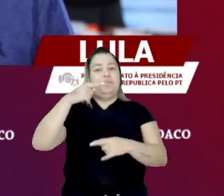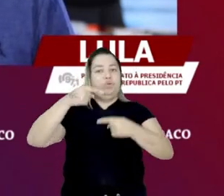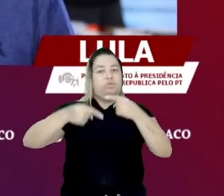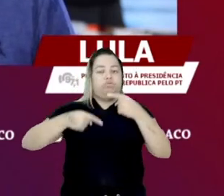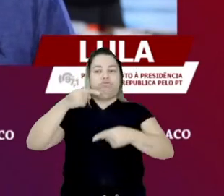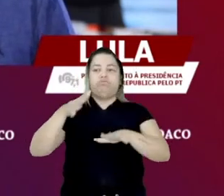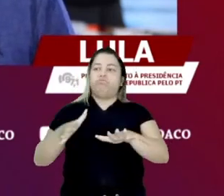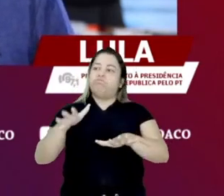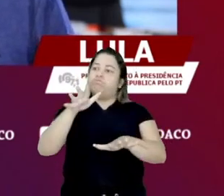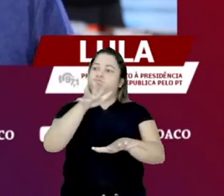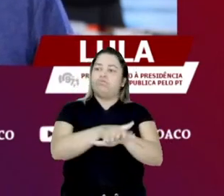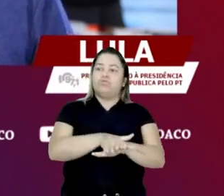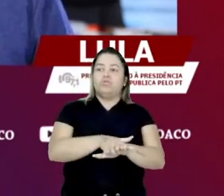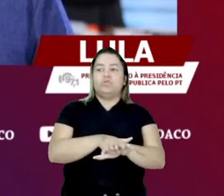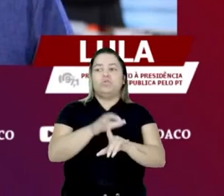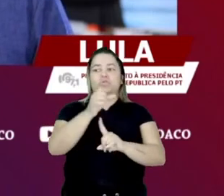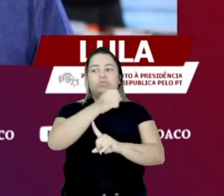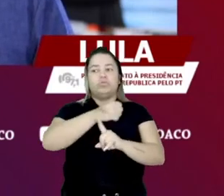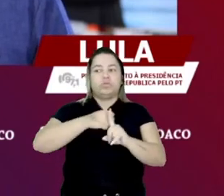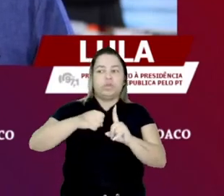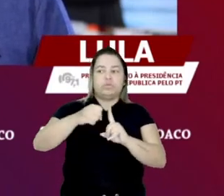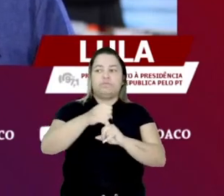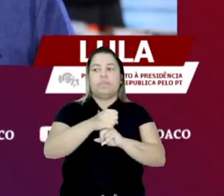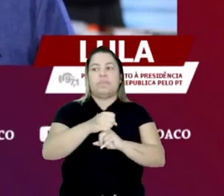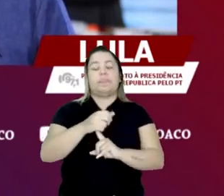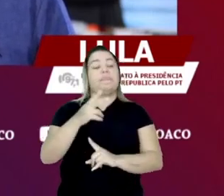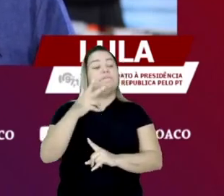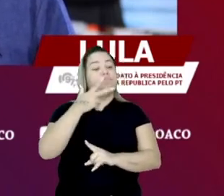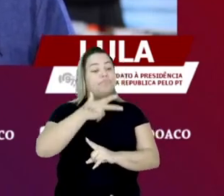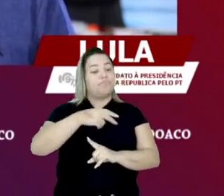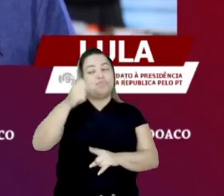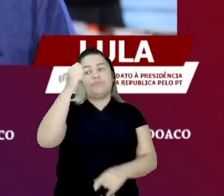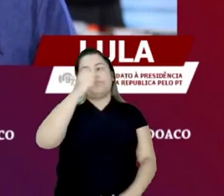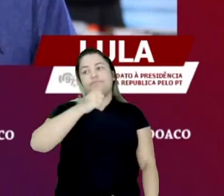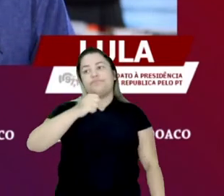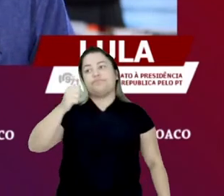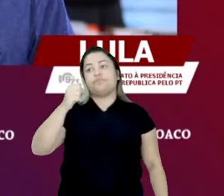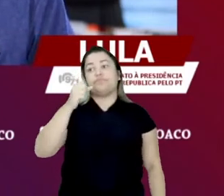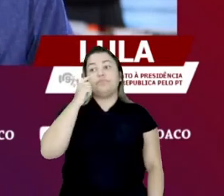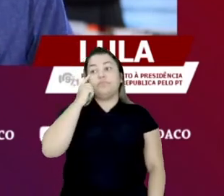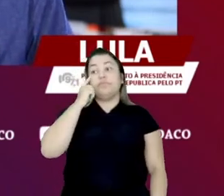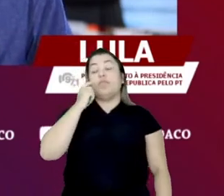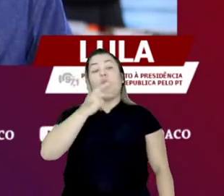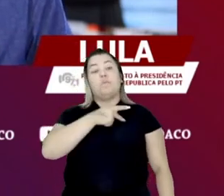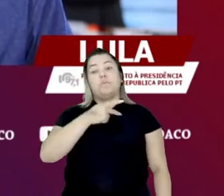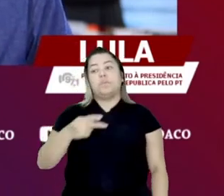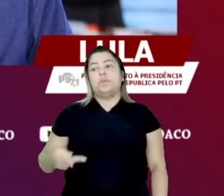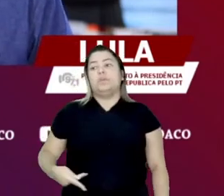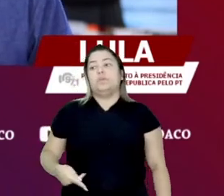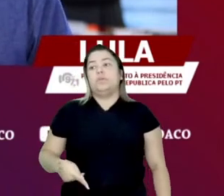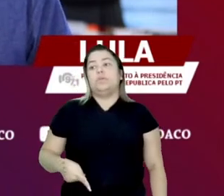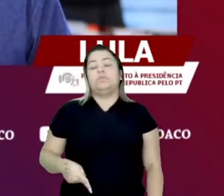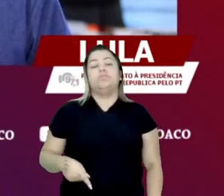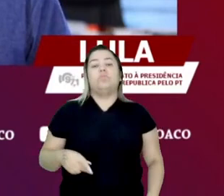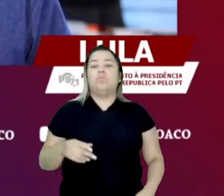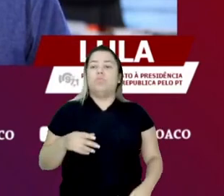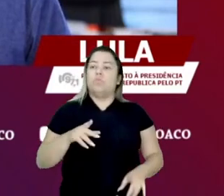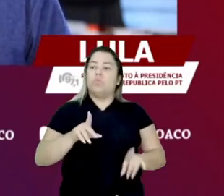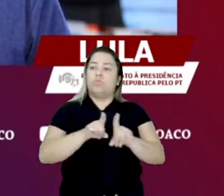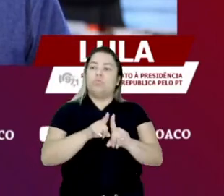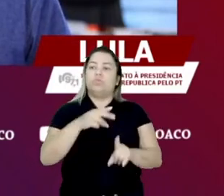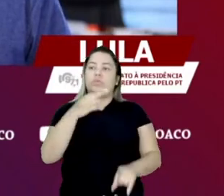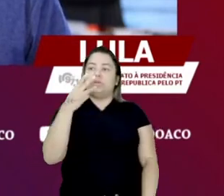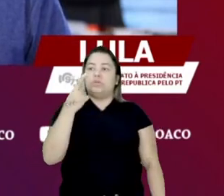de dezembro de 2010 com 87% de bom e ótimo, 10% de regular e 3% de ruim e